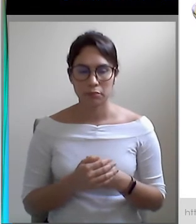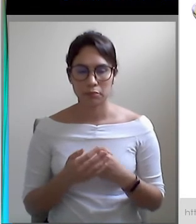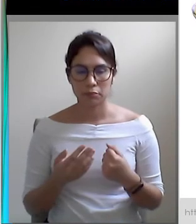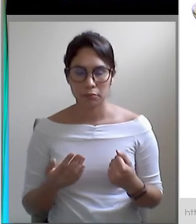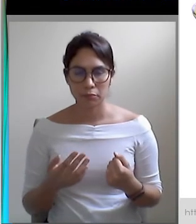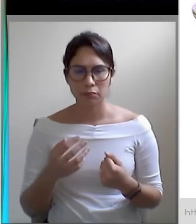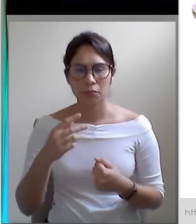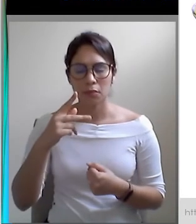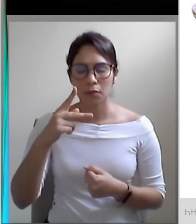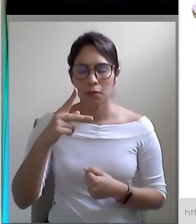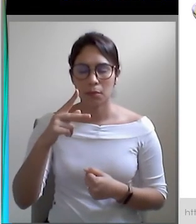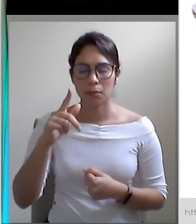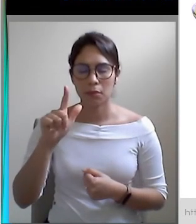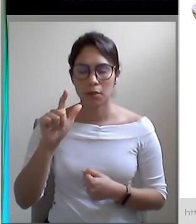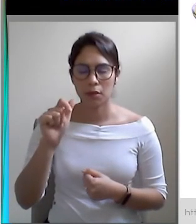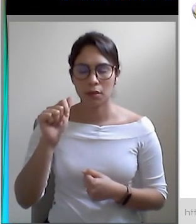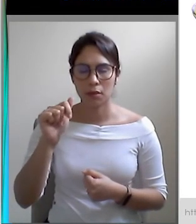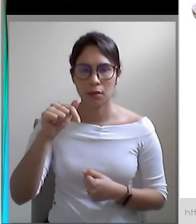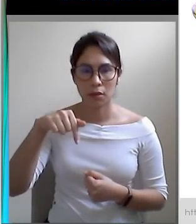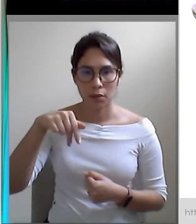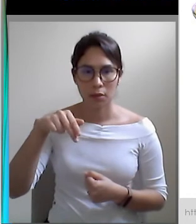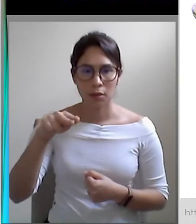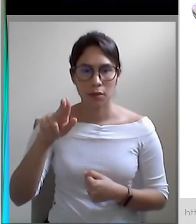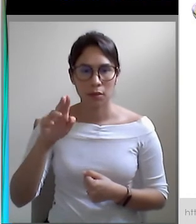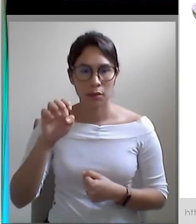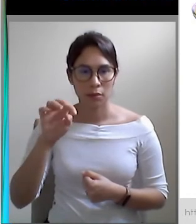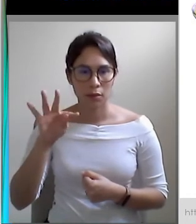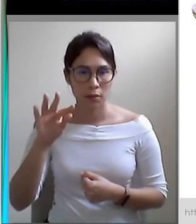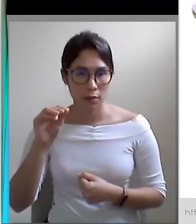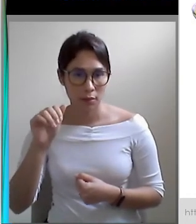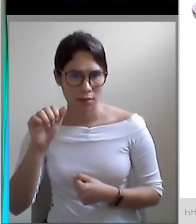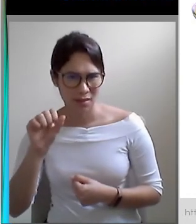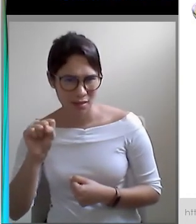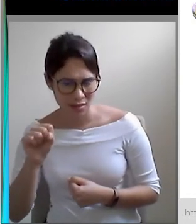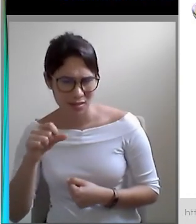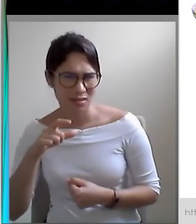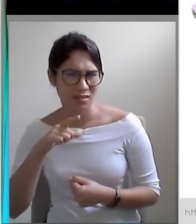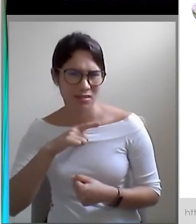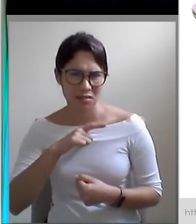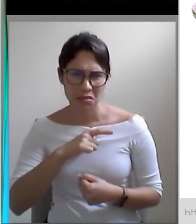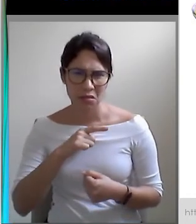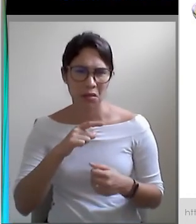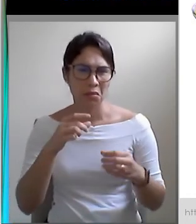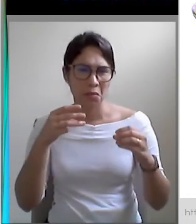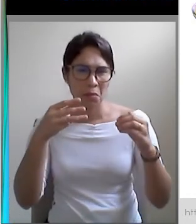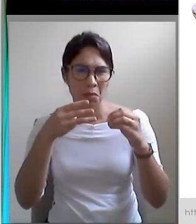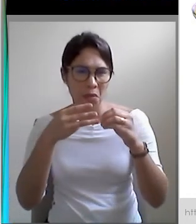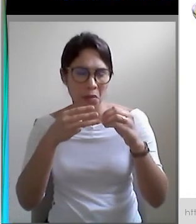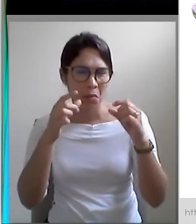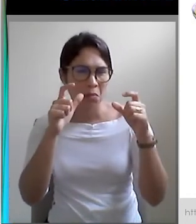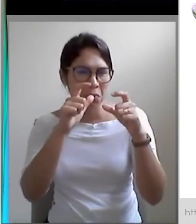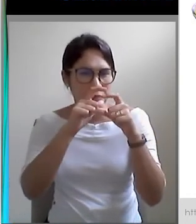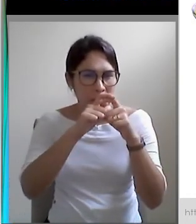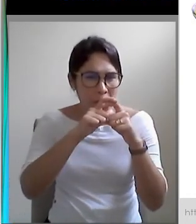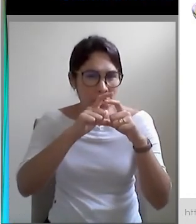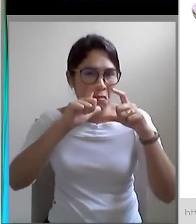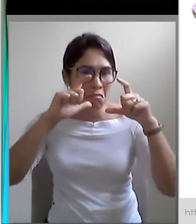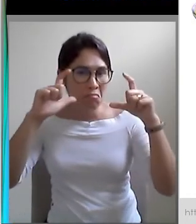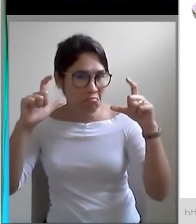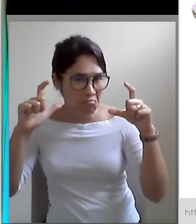As plaquetas tendem a apresentar diversos tamanhos nas variadas espécies.